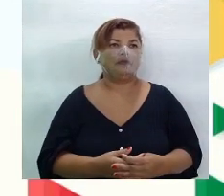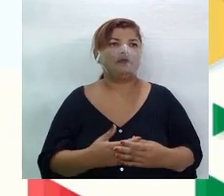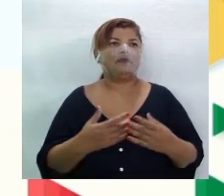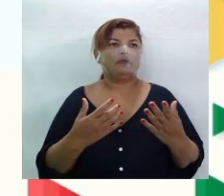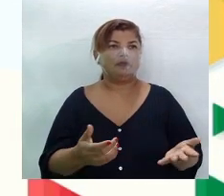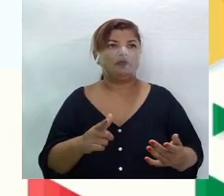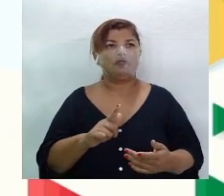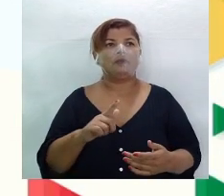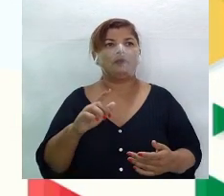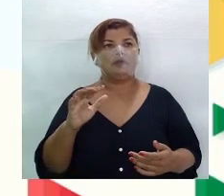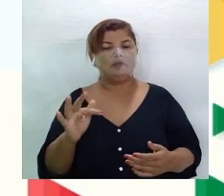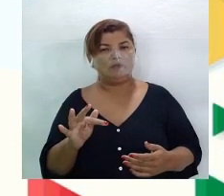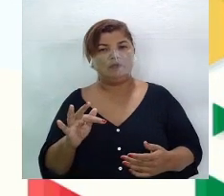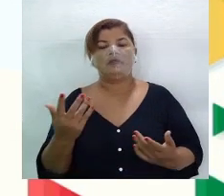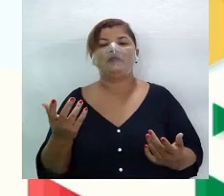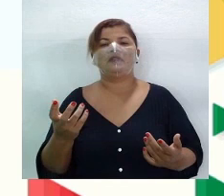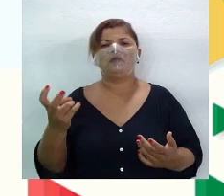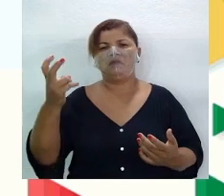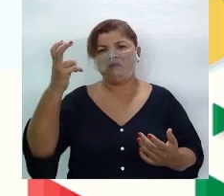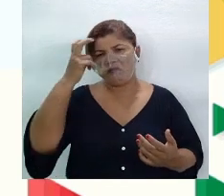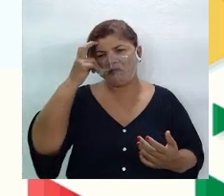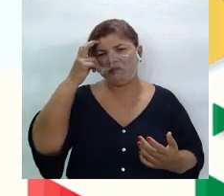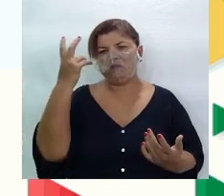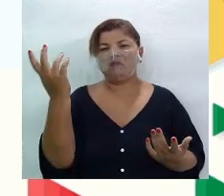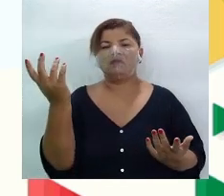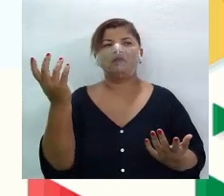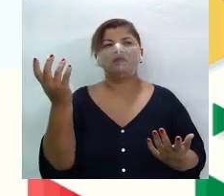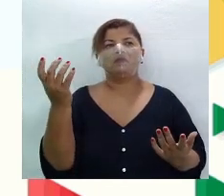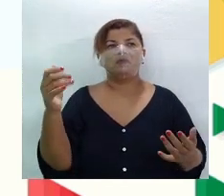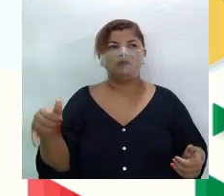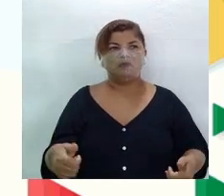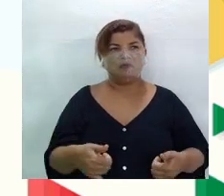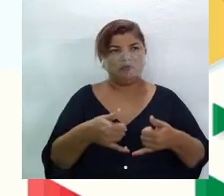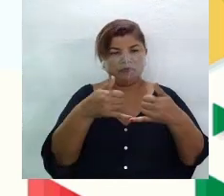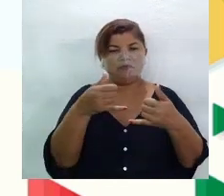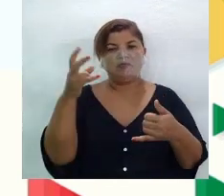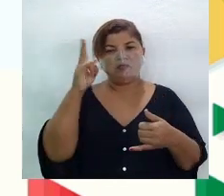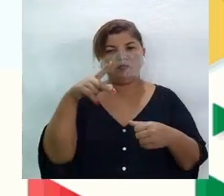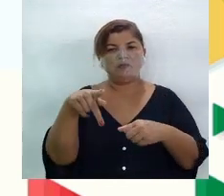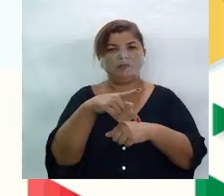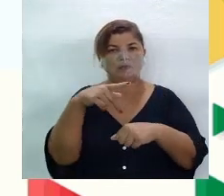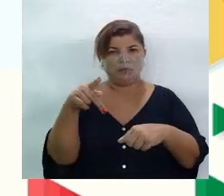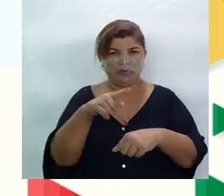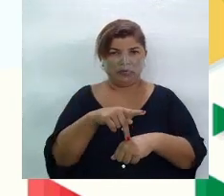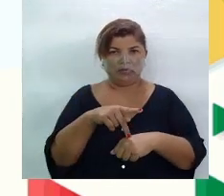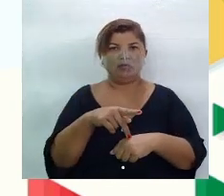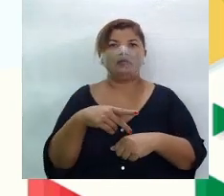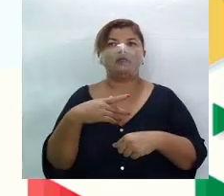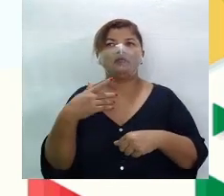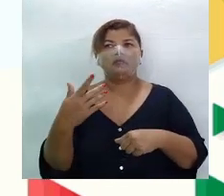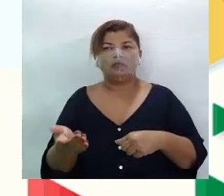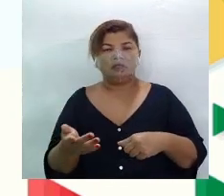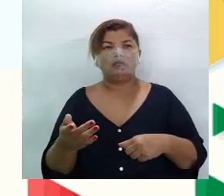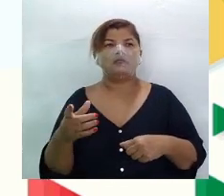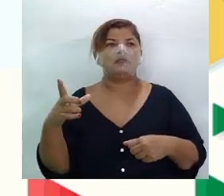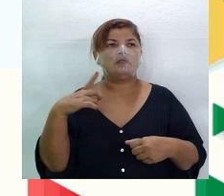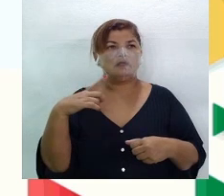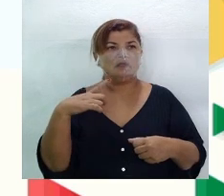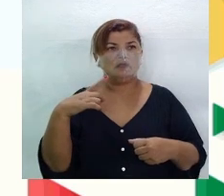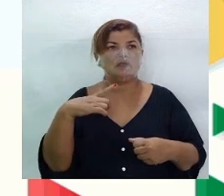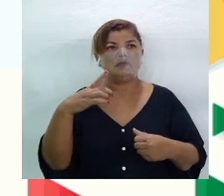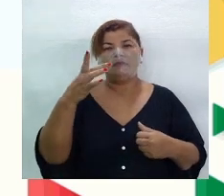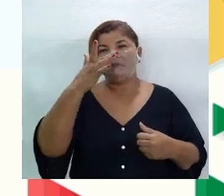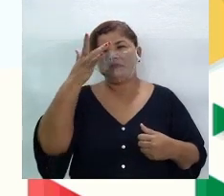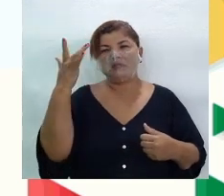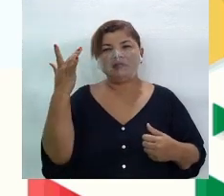Freire foi o intelectual mais premiado da história do país, foi laureado com o prêmio Aspen, honraria que consagra indivíduos notáveis por